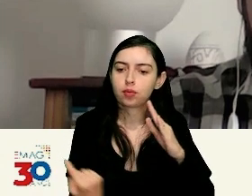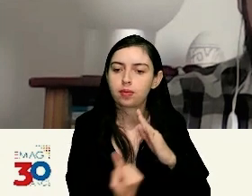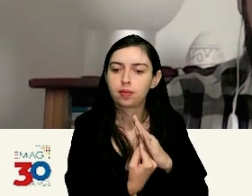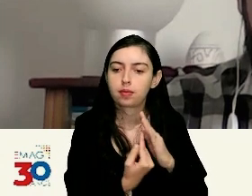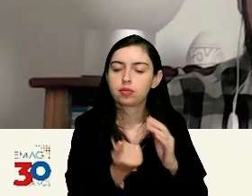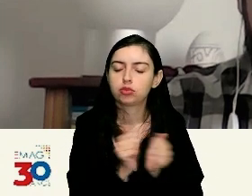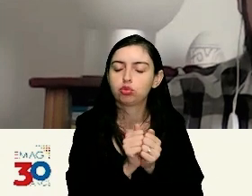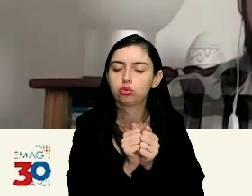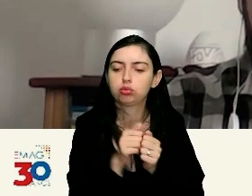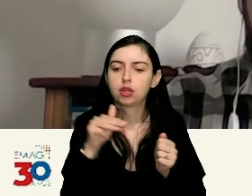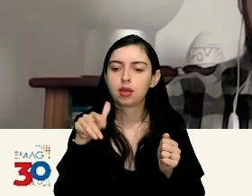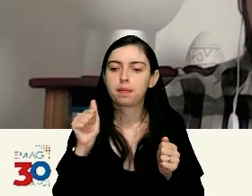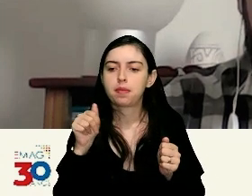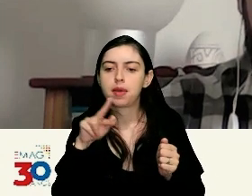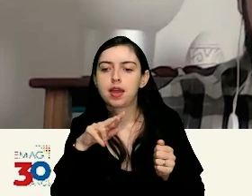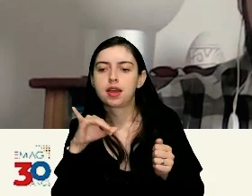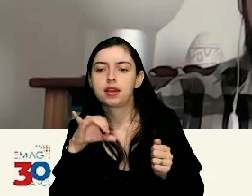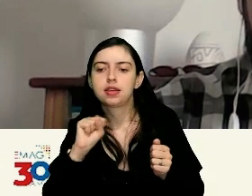né?